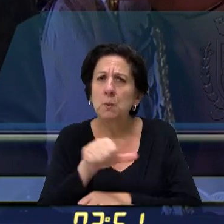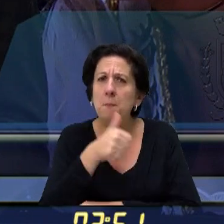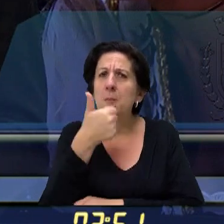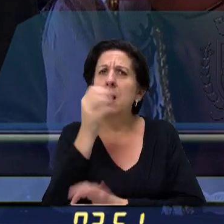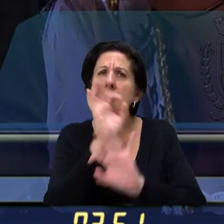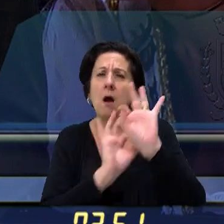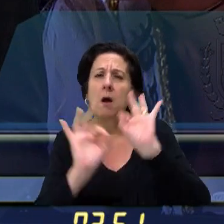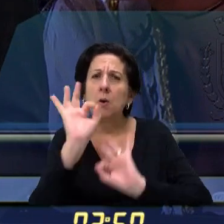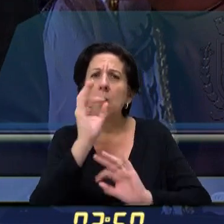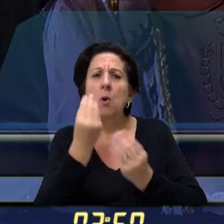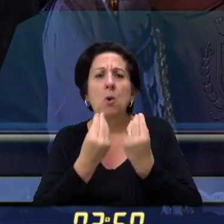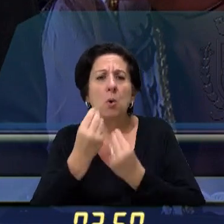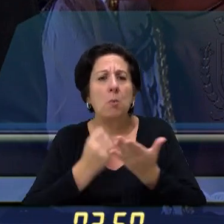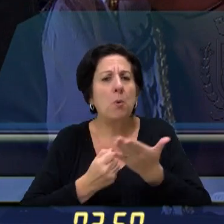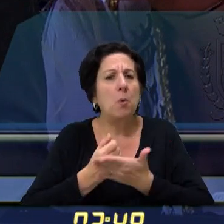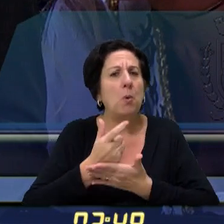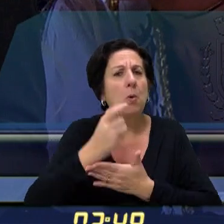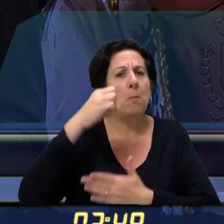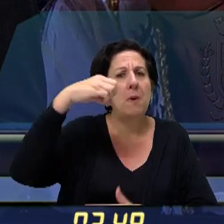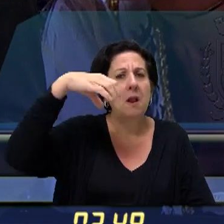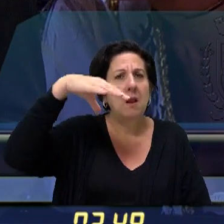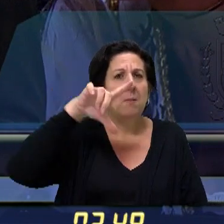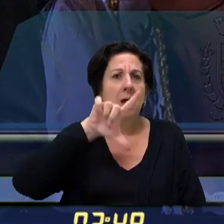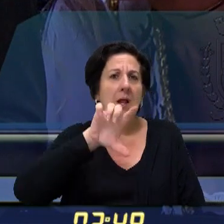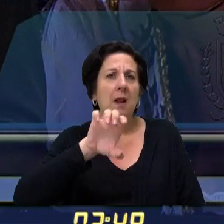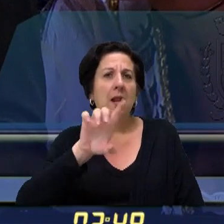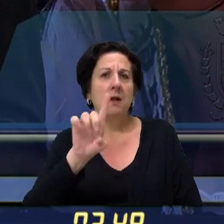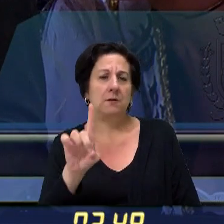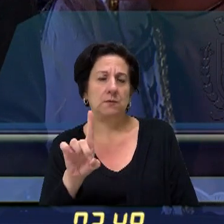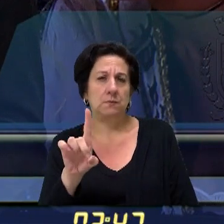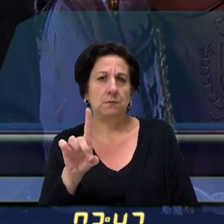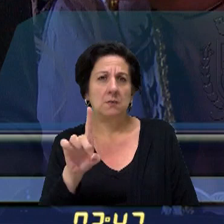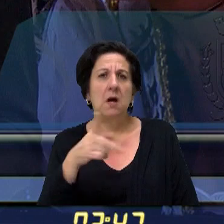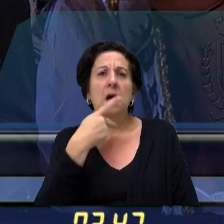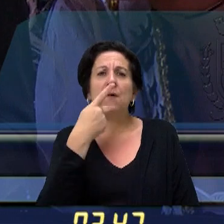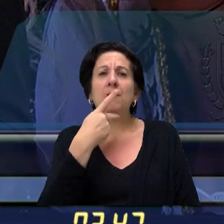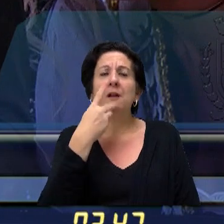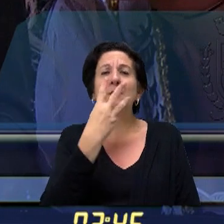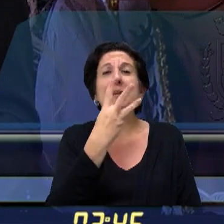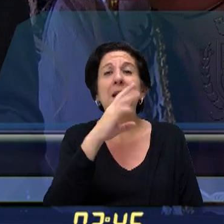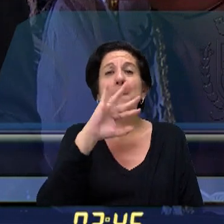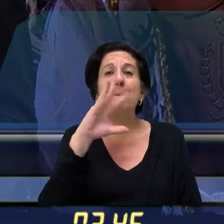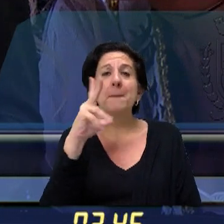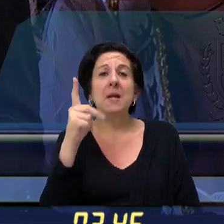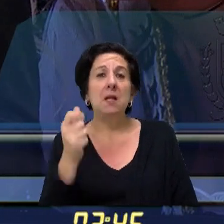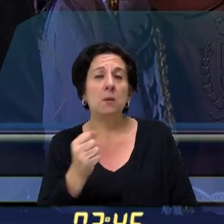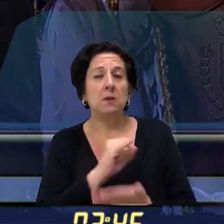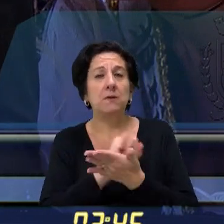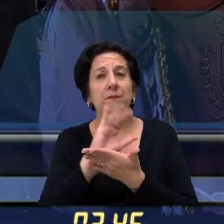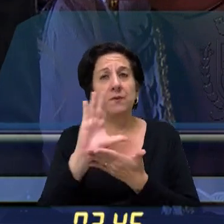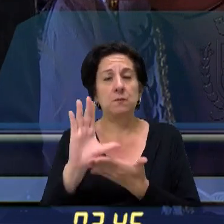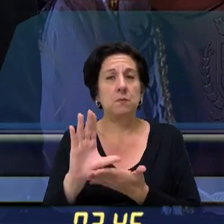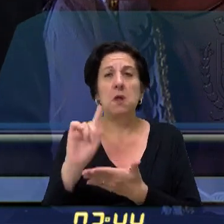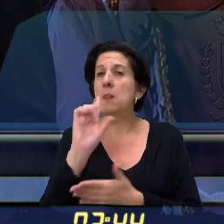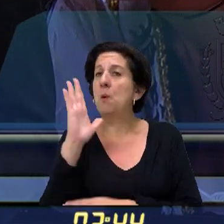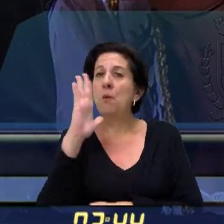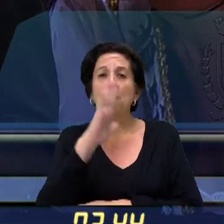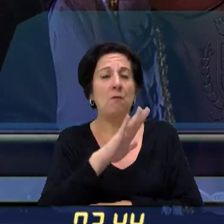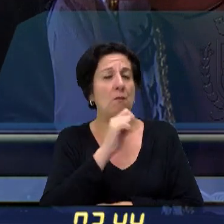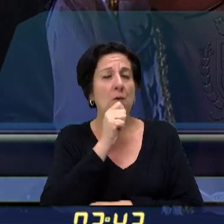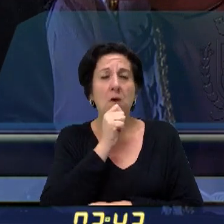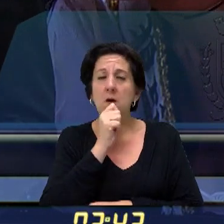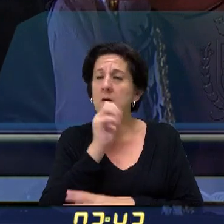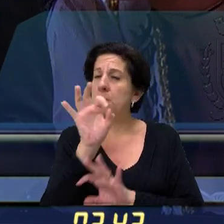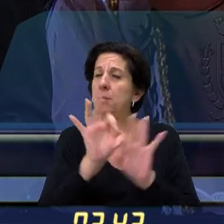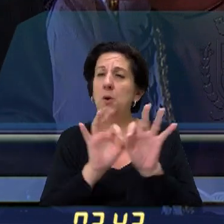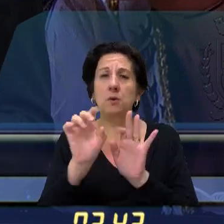como é a compra agora das lâmpadas de LED. Estamos falando em 3 milhões de investimento que não veio ainda para essa casa,